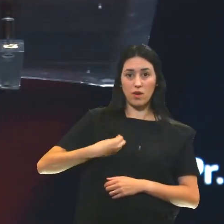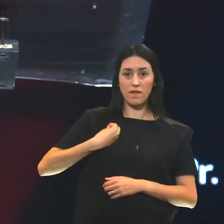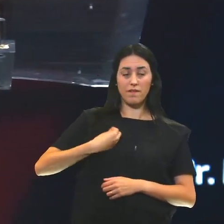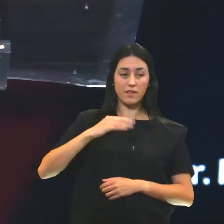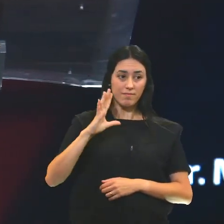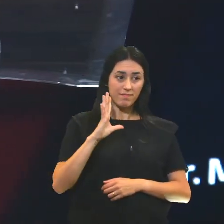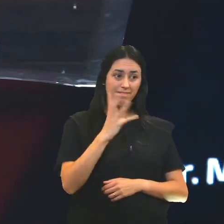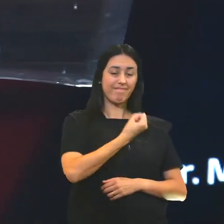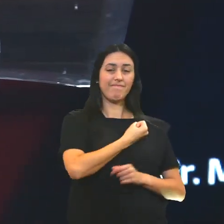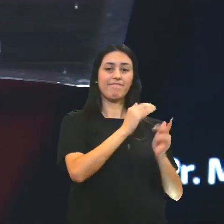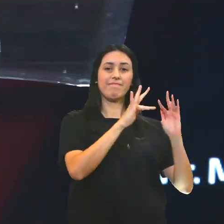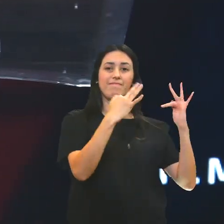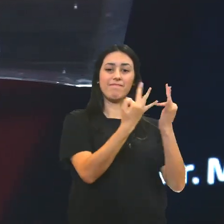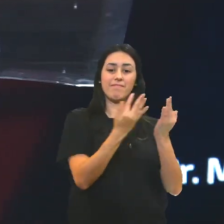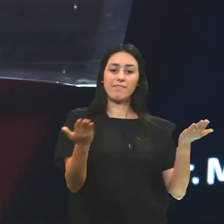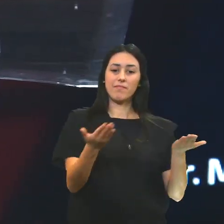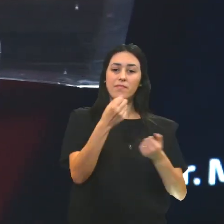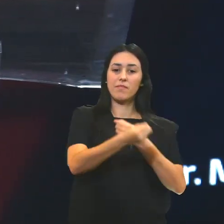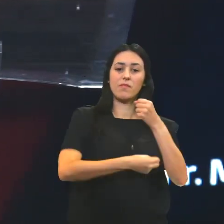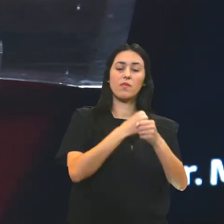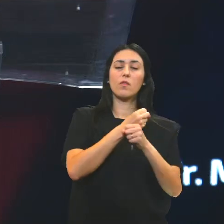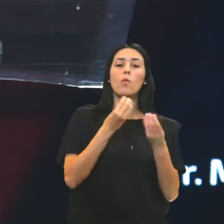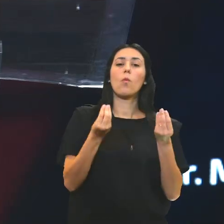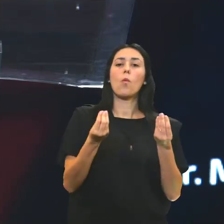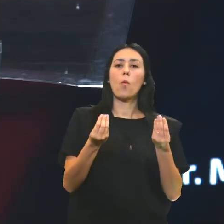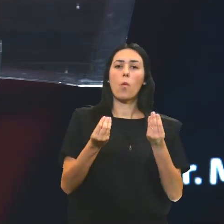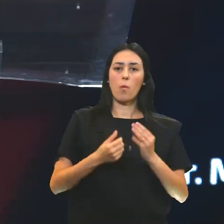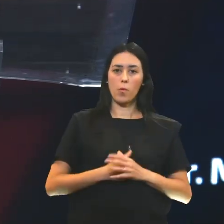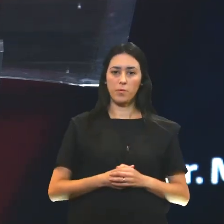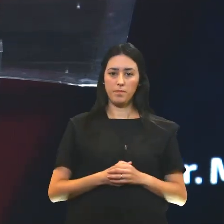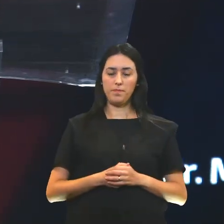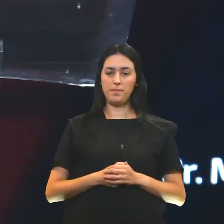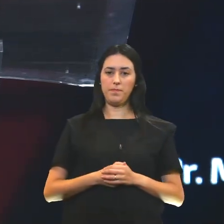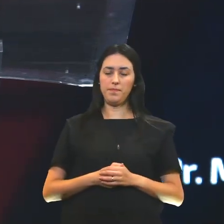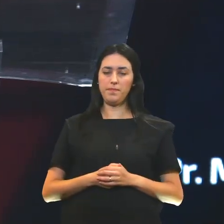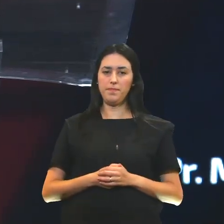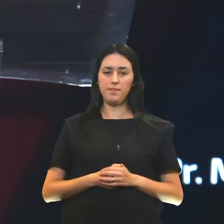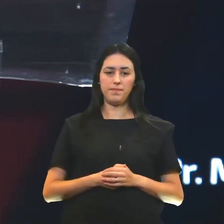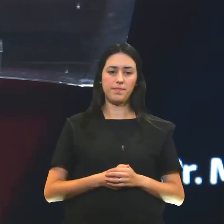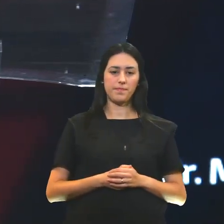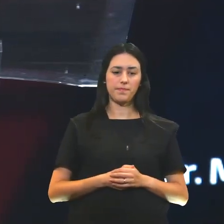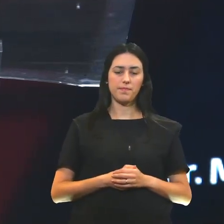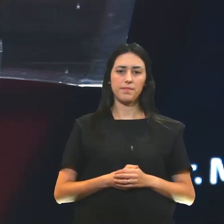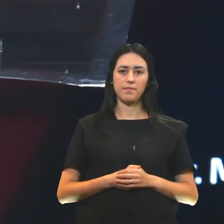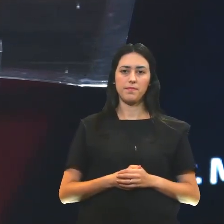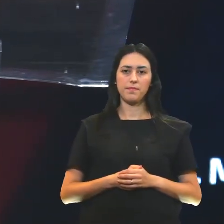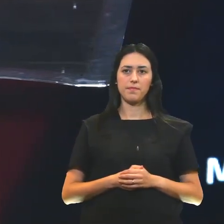de Deus no seu lar nesse ano: o temor de Deus